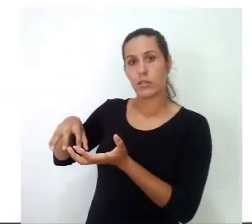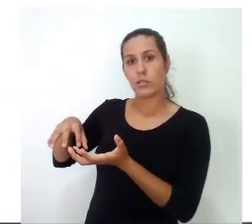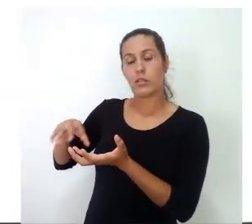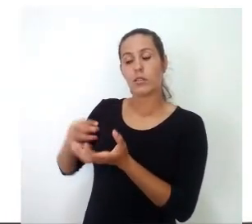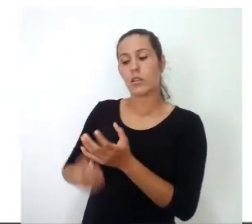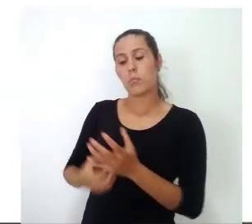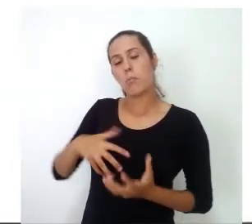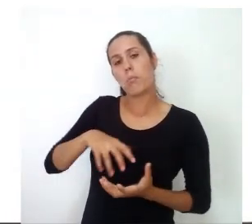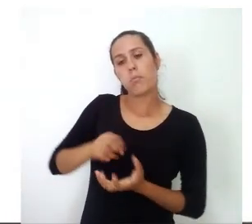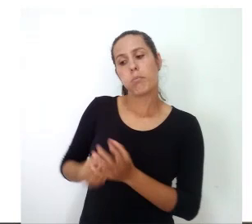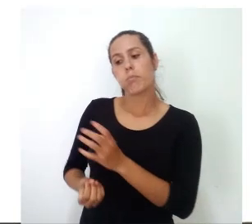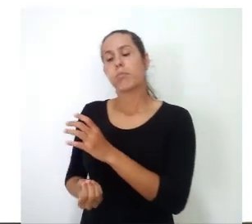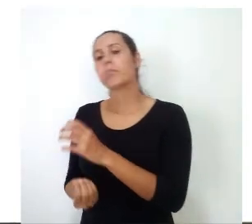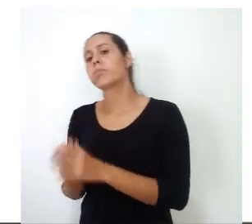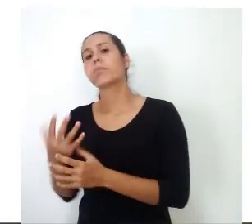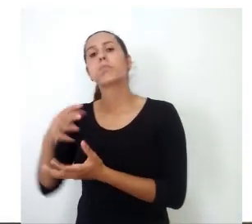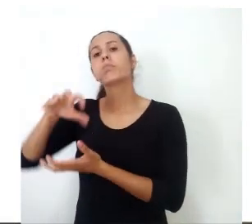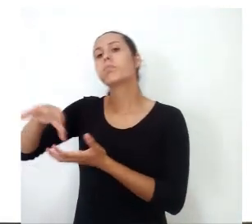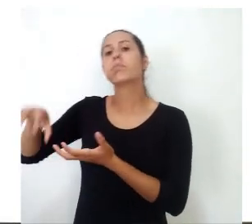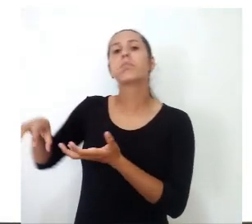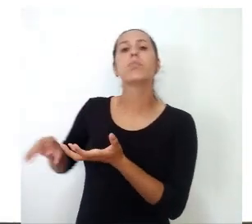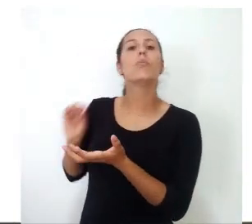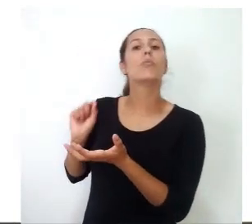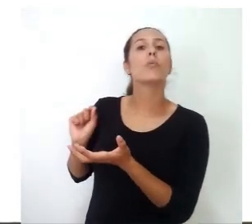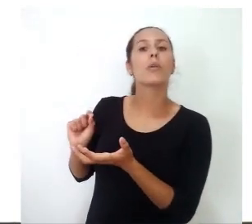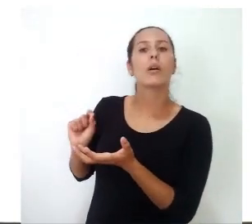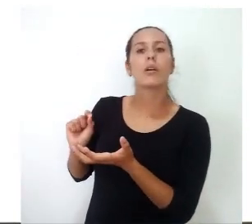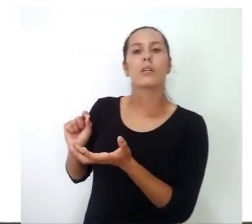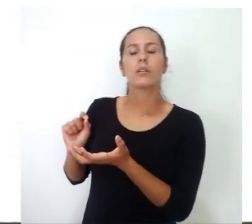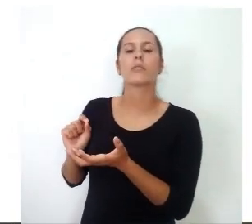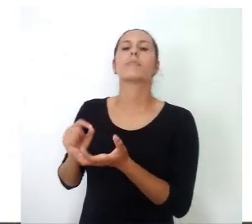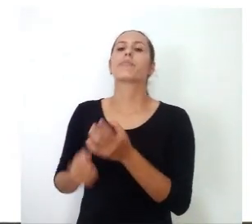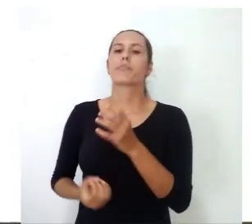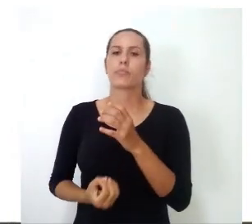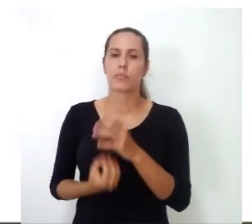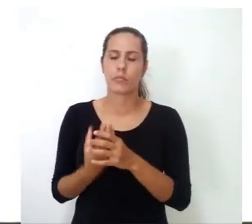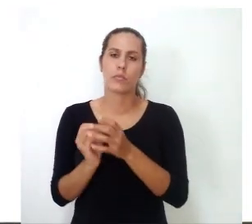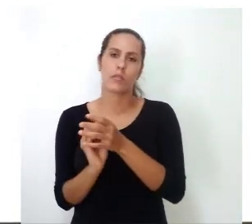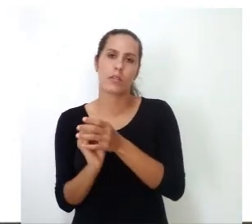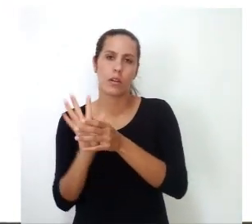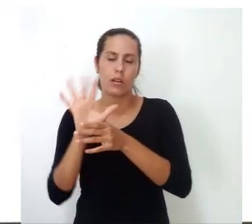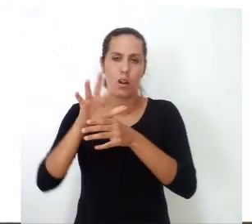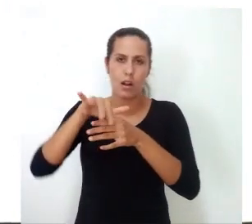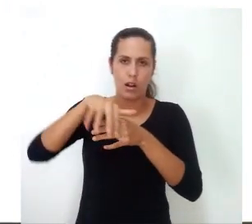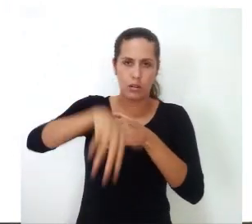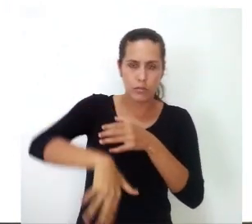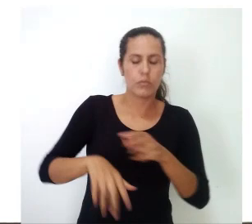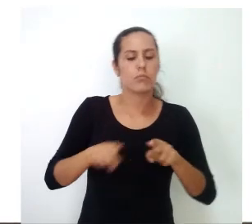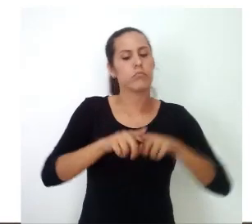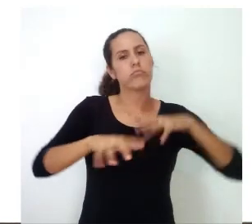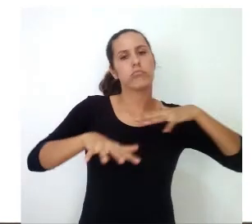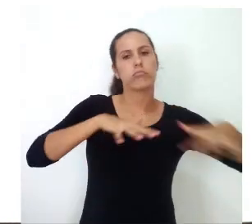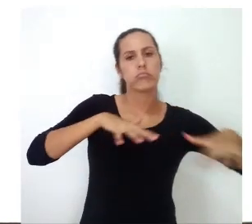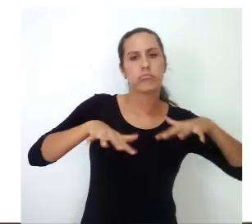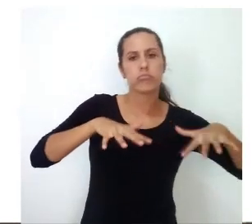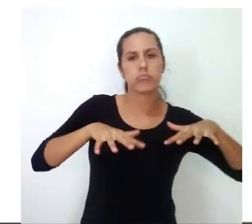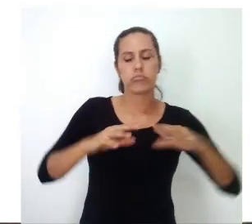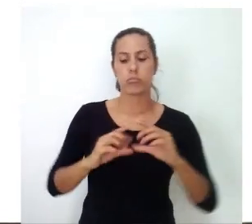quê? Continua se deslocando, dando a característica de vulcões e terremotos, tá